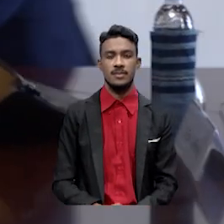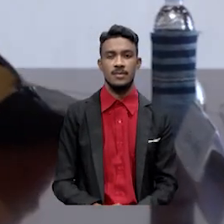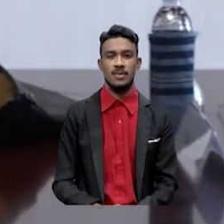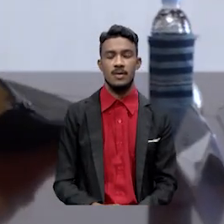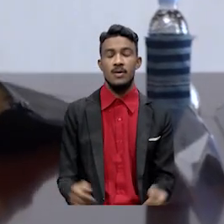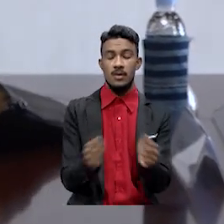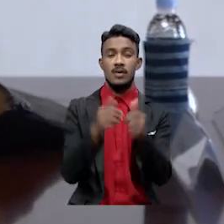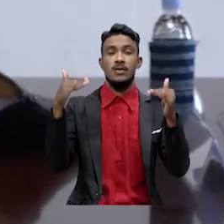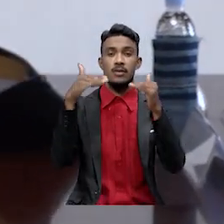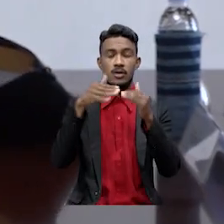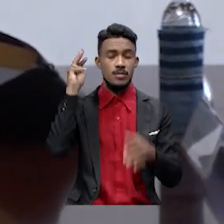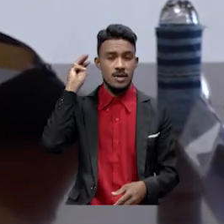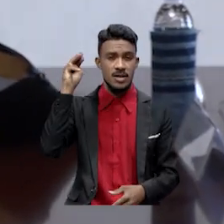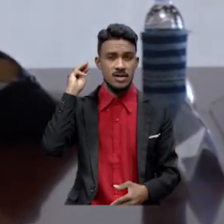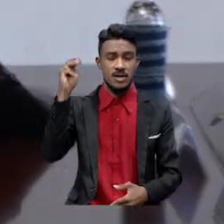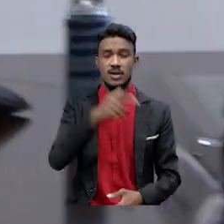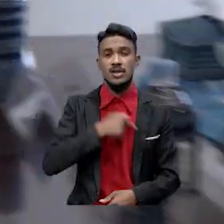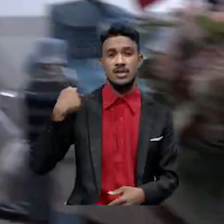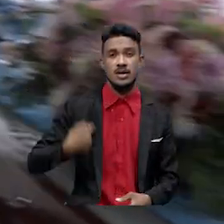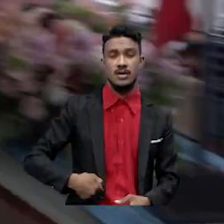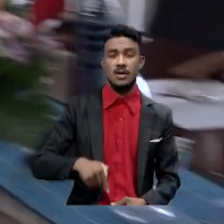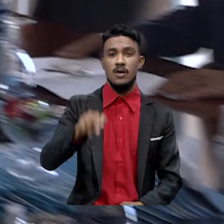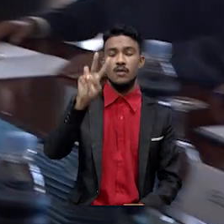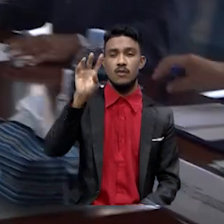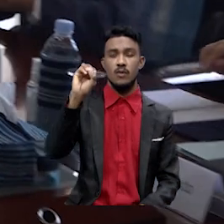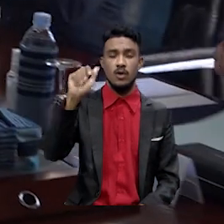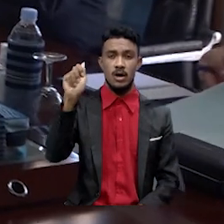Afoi no encontro, ministro de negócios estrangeiros China, Wang Yi, hori